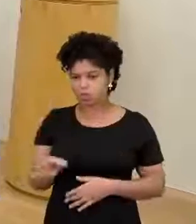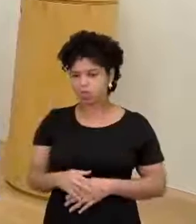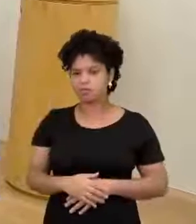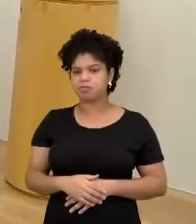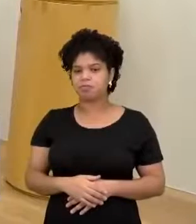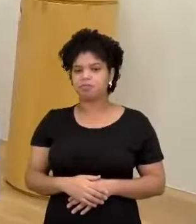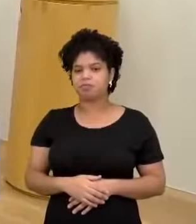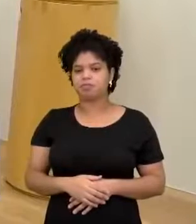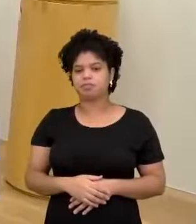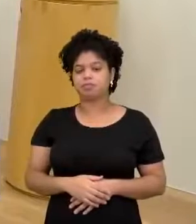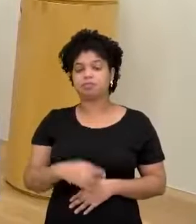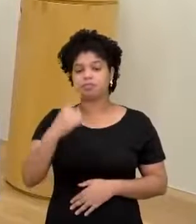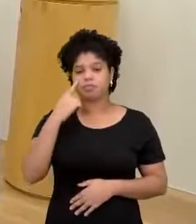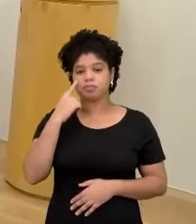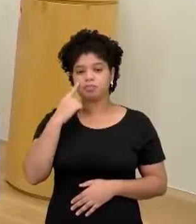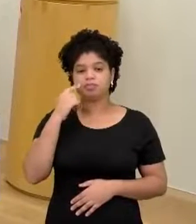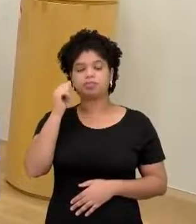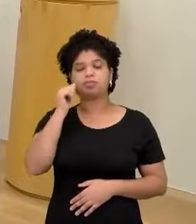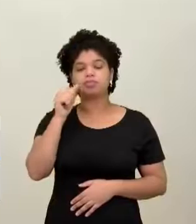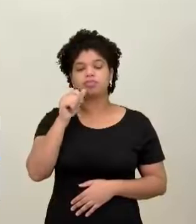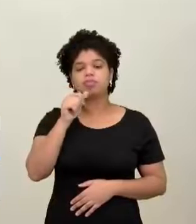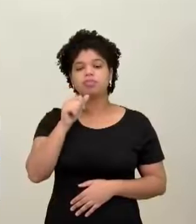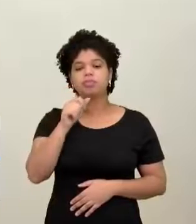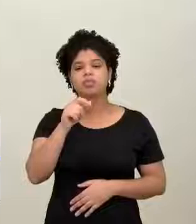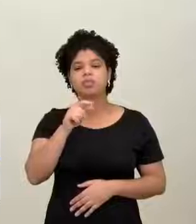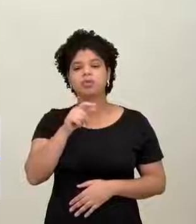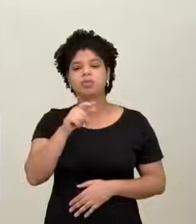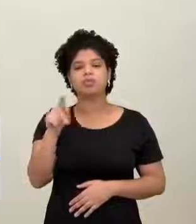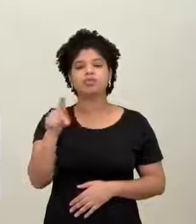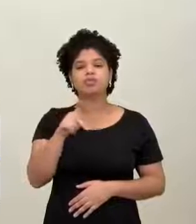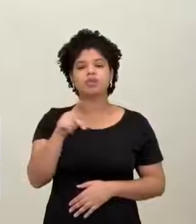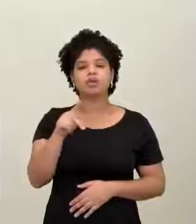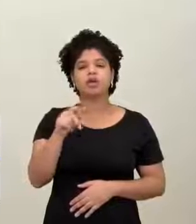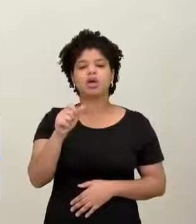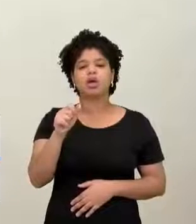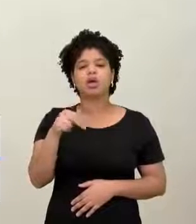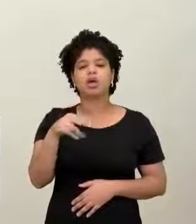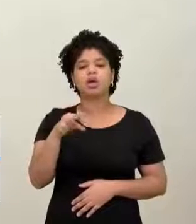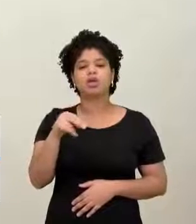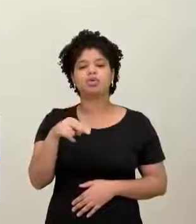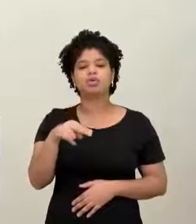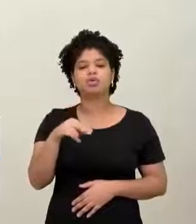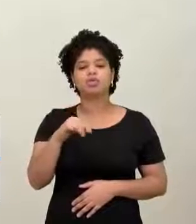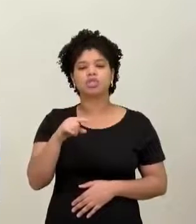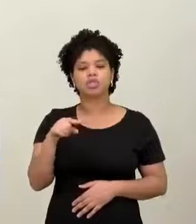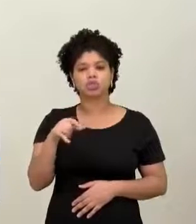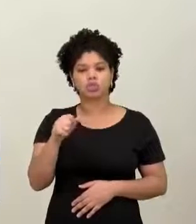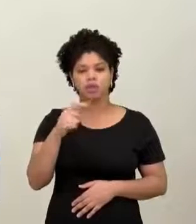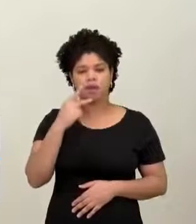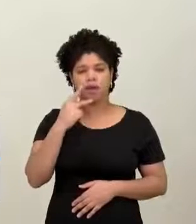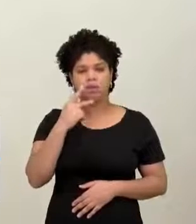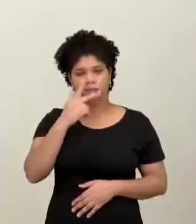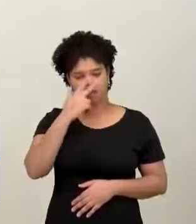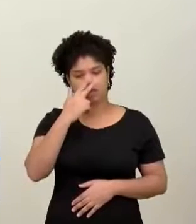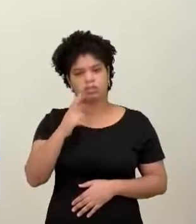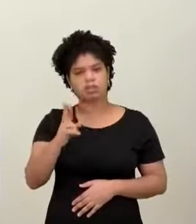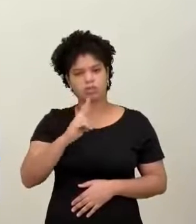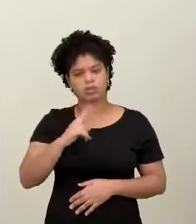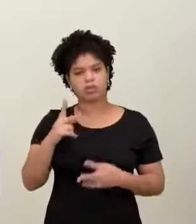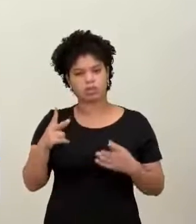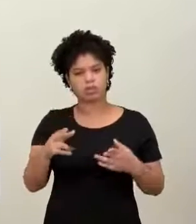professor Antonilza comentou aqui uma resposta parecida com a sua. Cadê ela? Subiu,